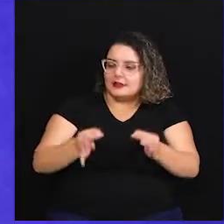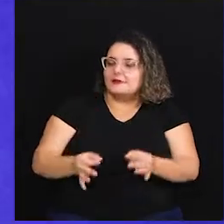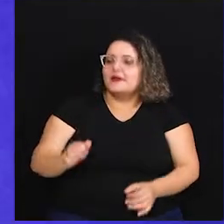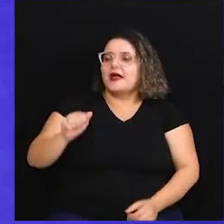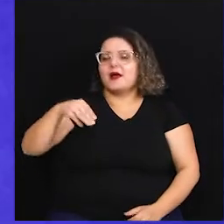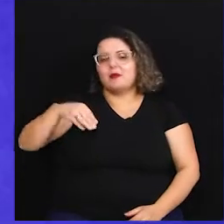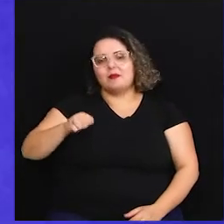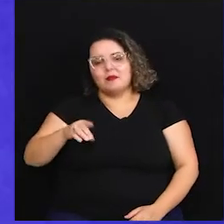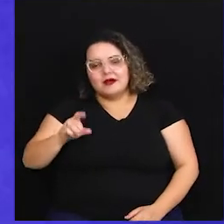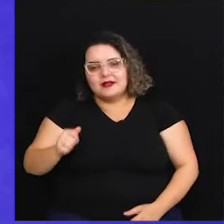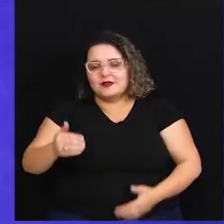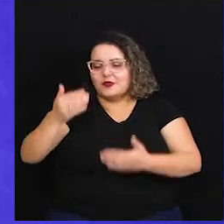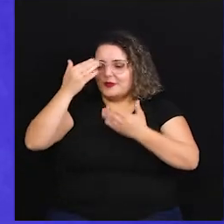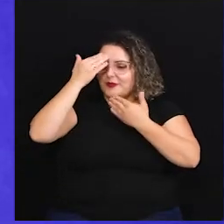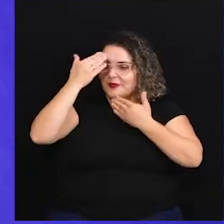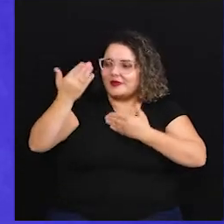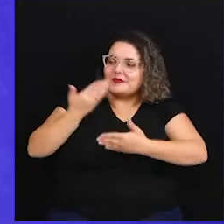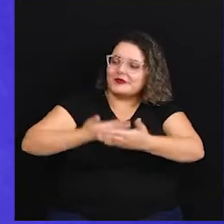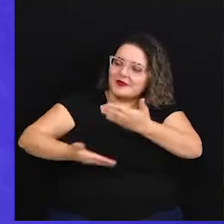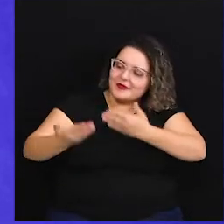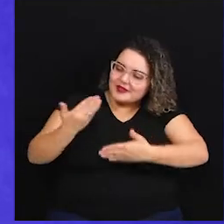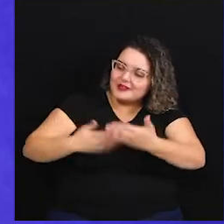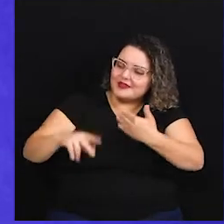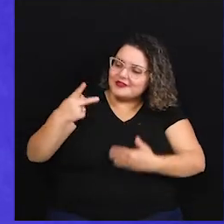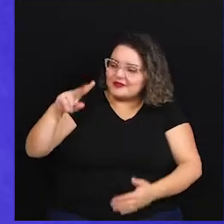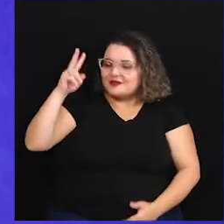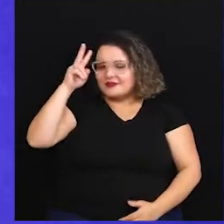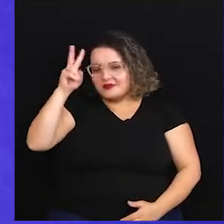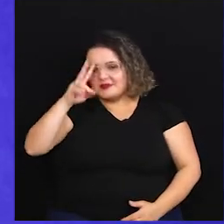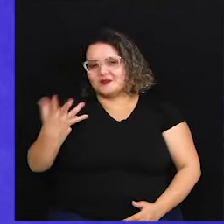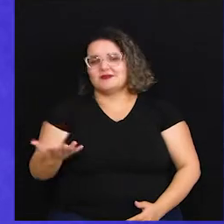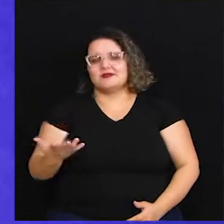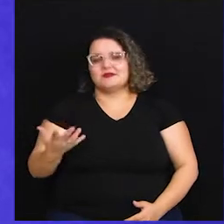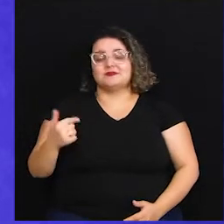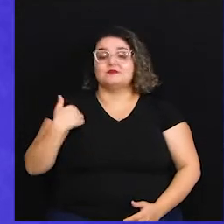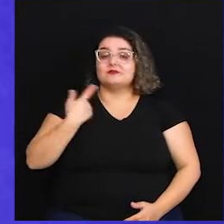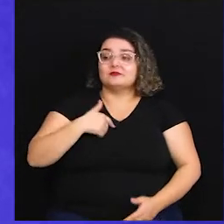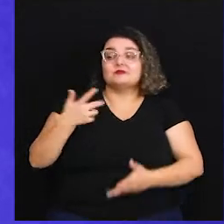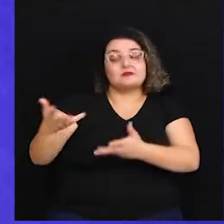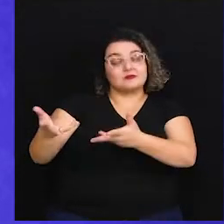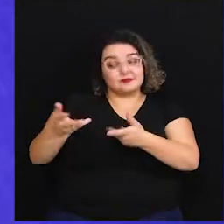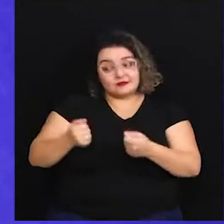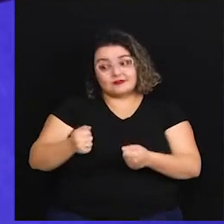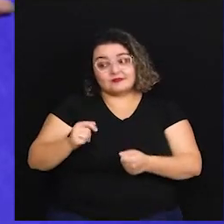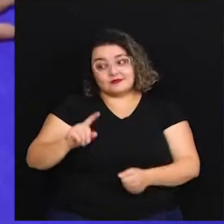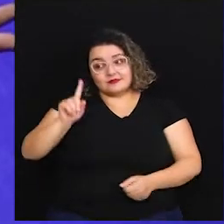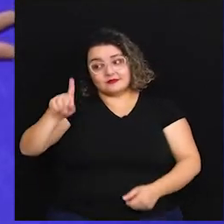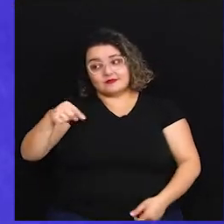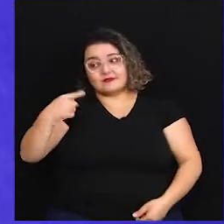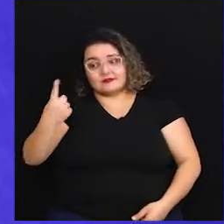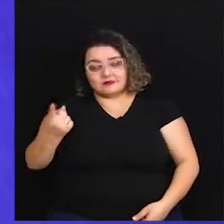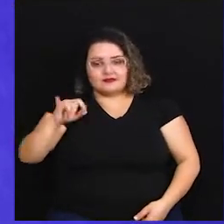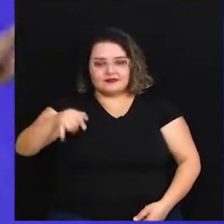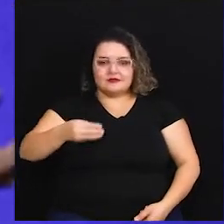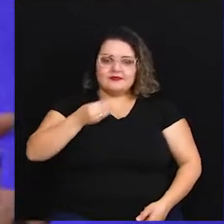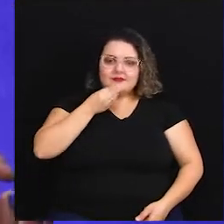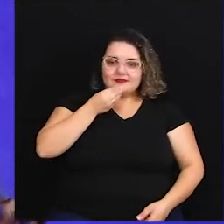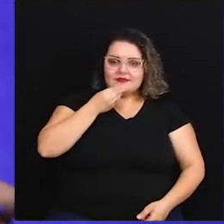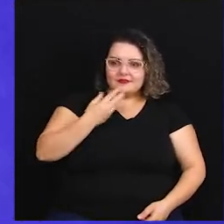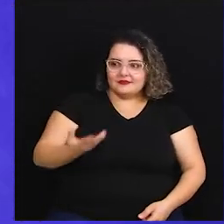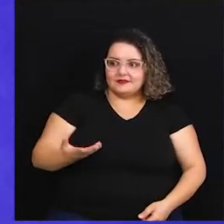Amanda, muito obrigada por compartilhar a sua história com a gente. A gente já deixa aqui o convite para uma